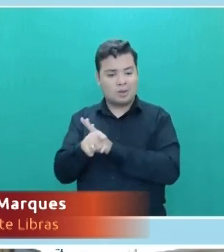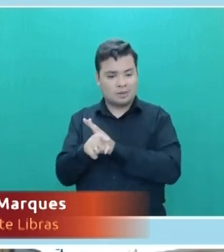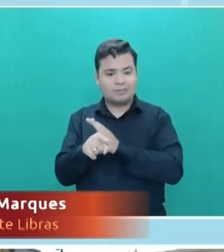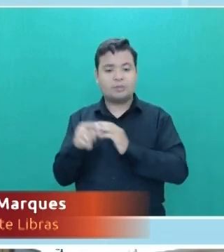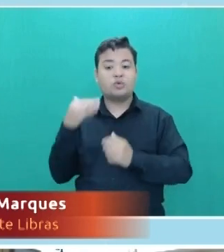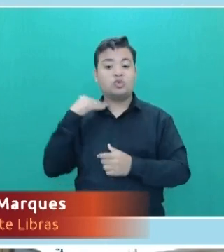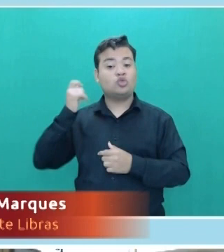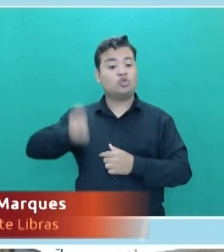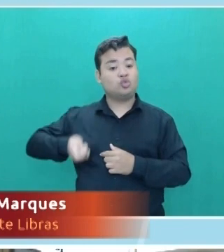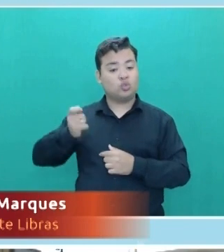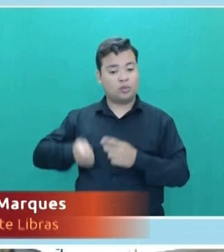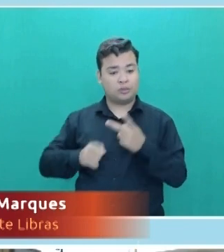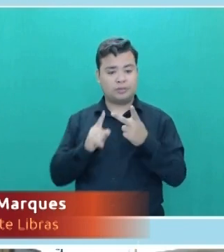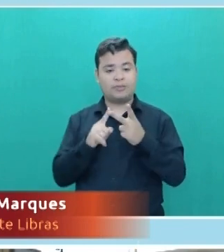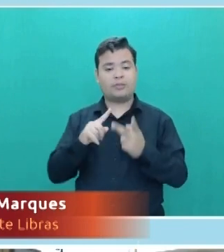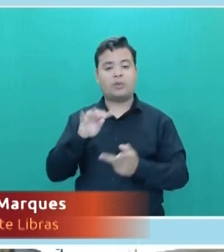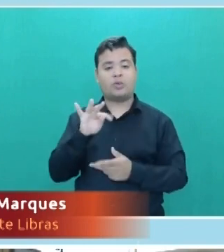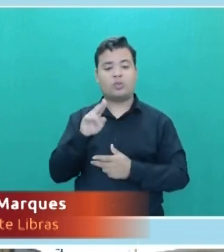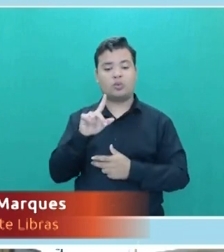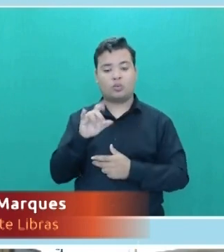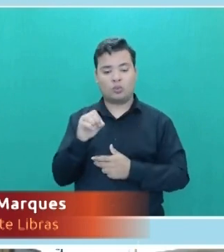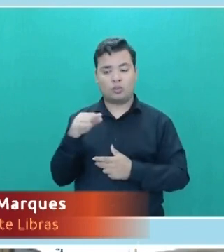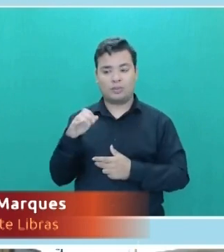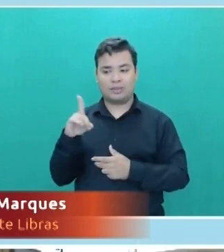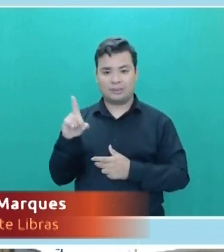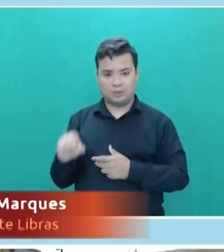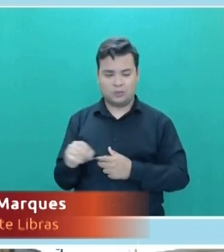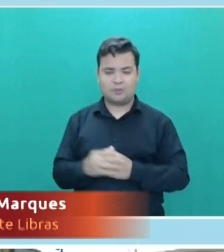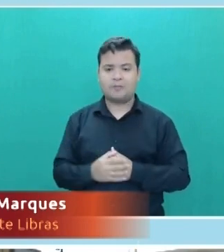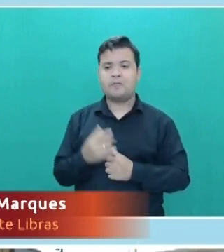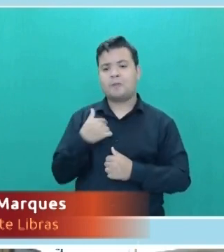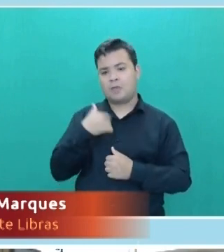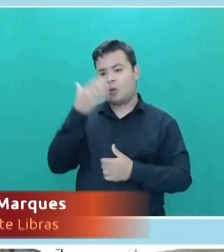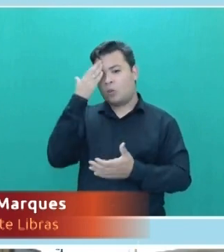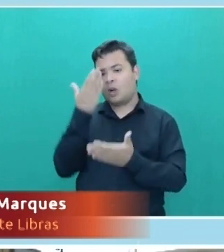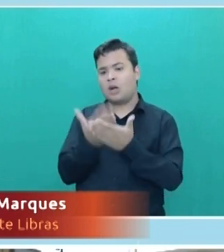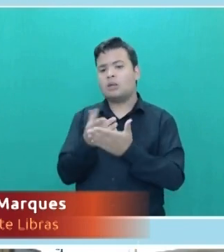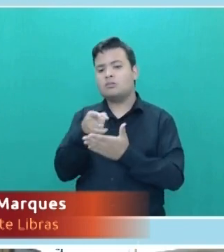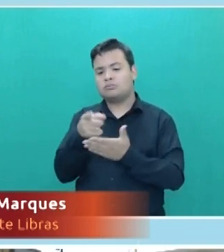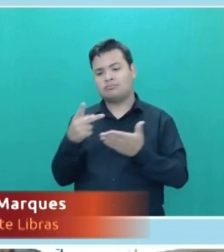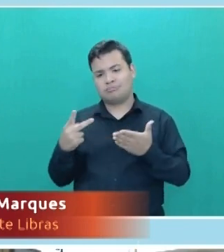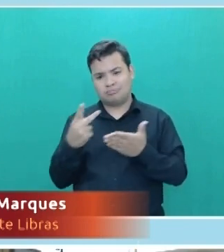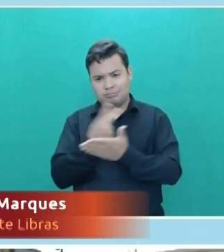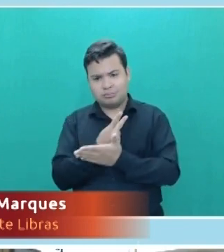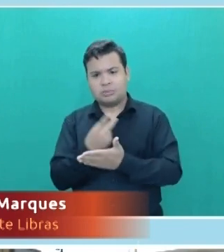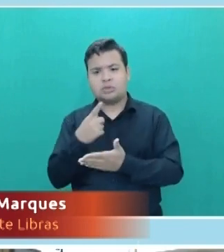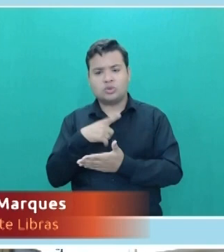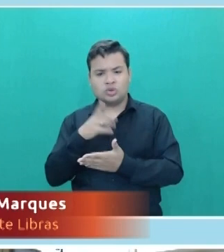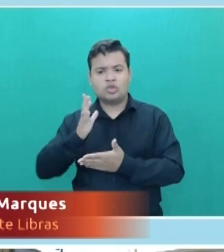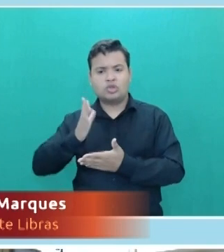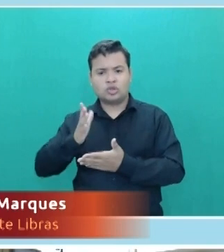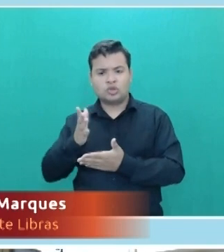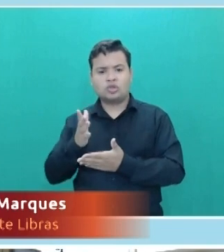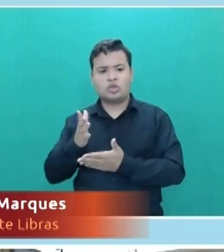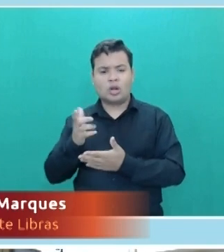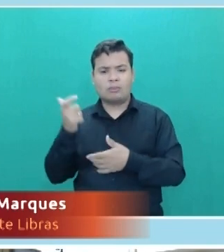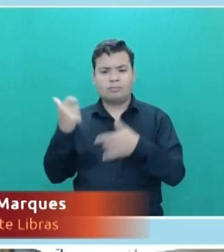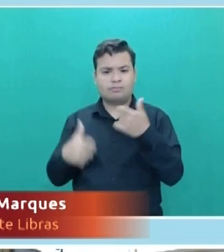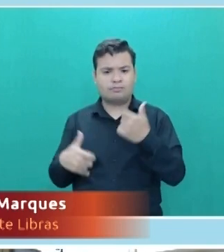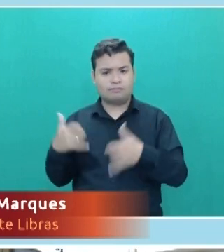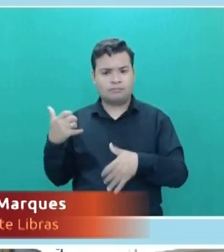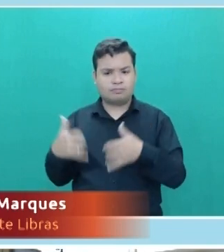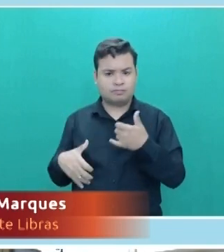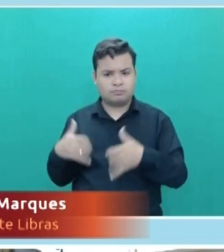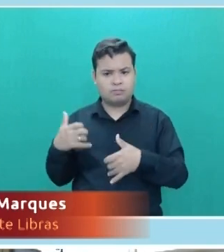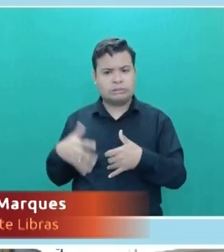Macedo. Acredito que esse caso tenha sido abordado, né? Mas